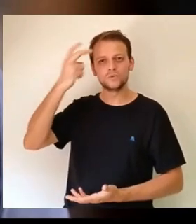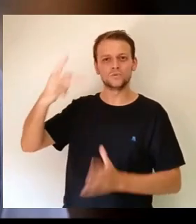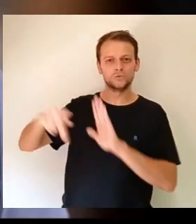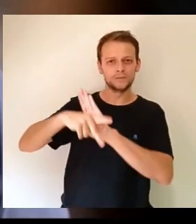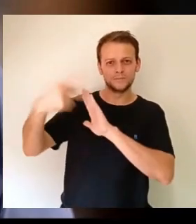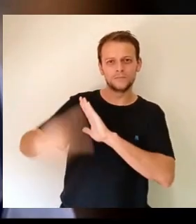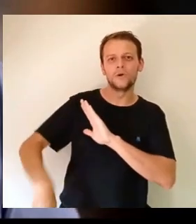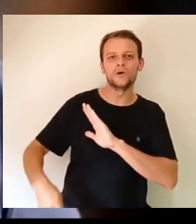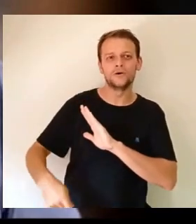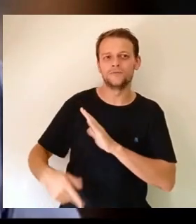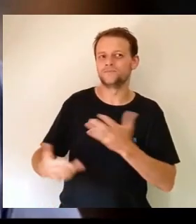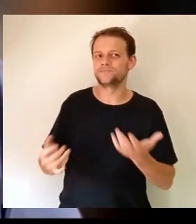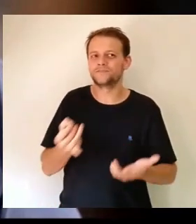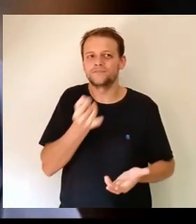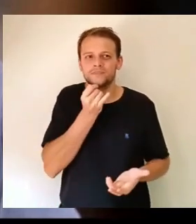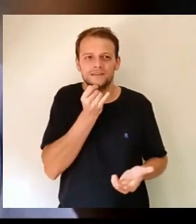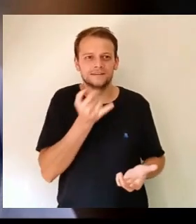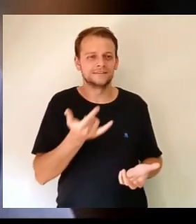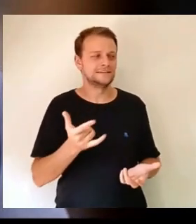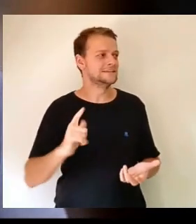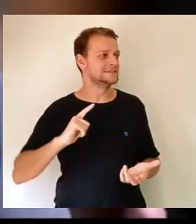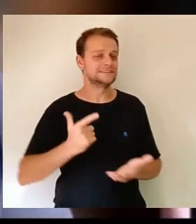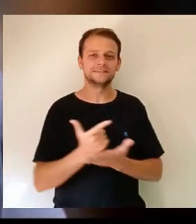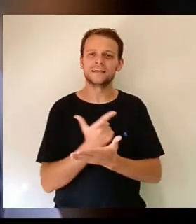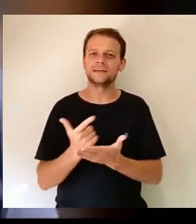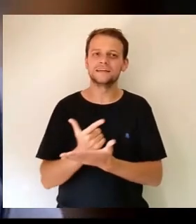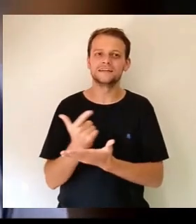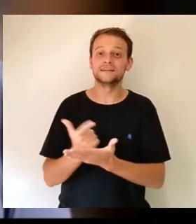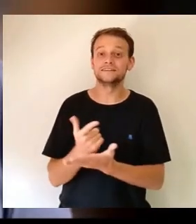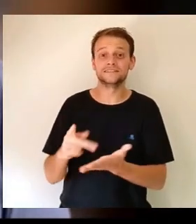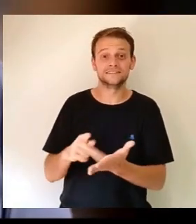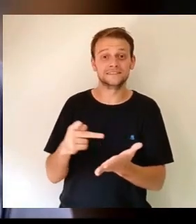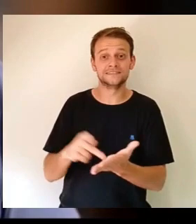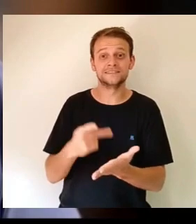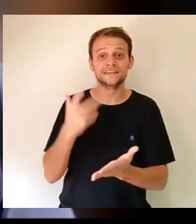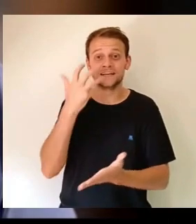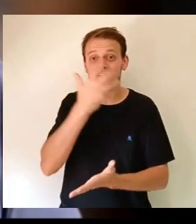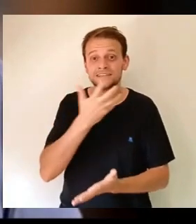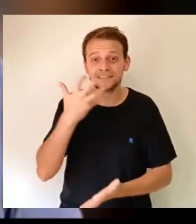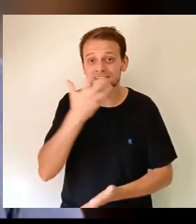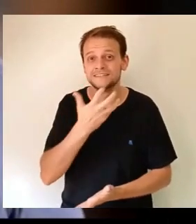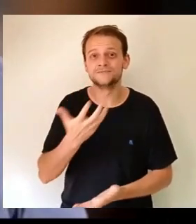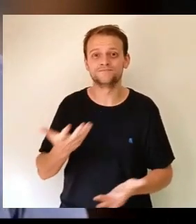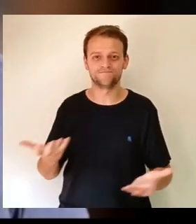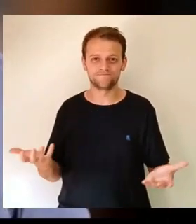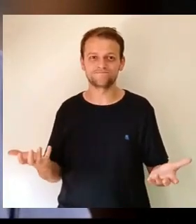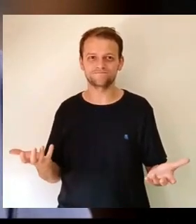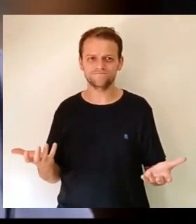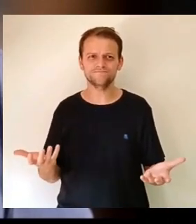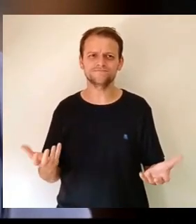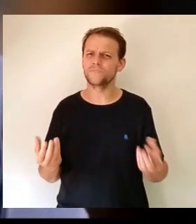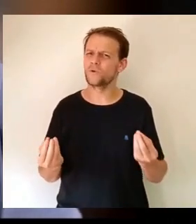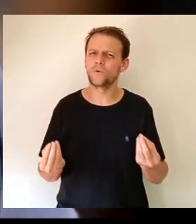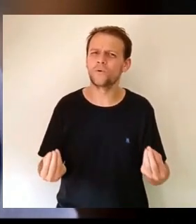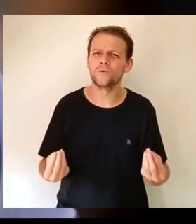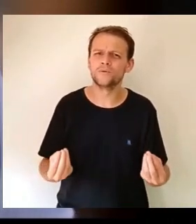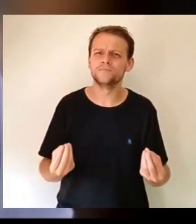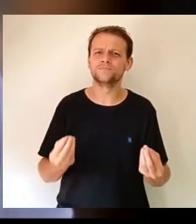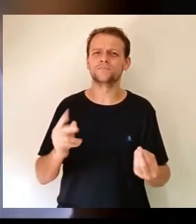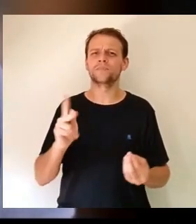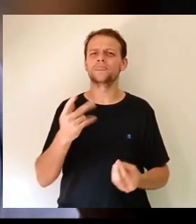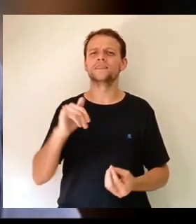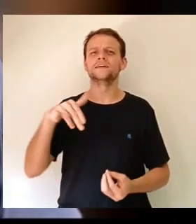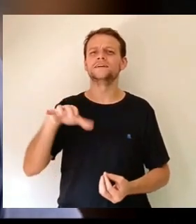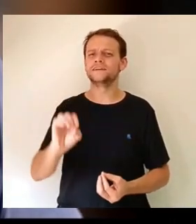popular, assim, né? Vou dar um exemplo, porque nem eu consegui mexer em tudo, mas tinha um livro de hinos ali, né? E aí